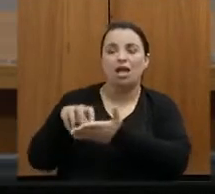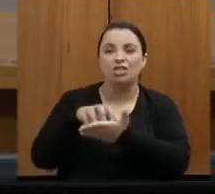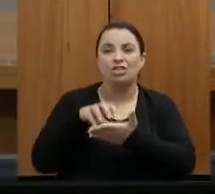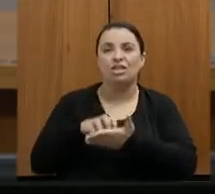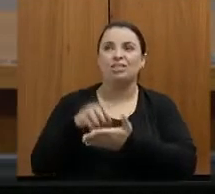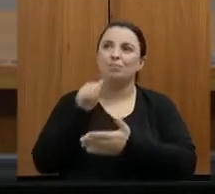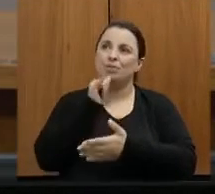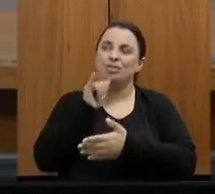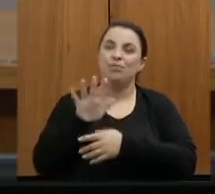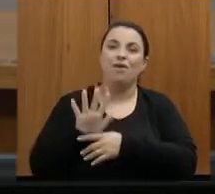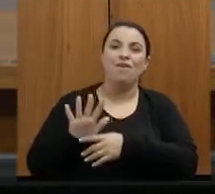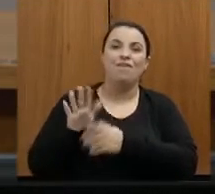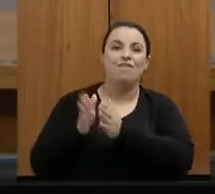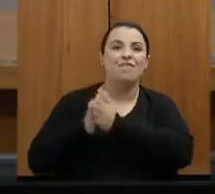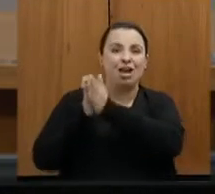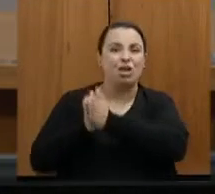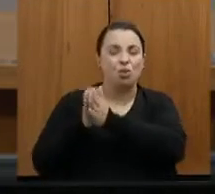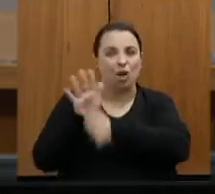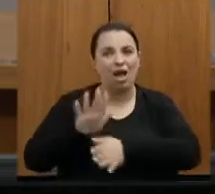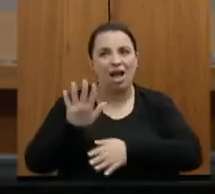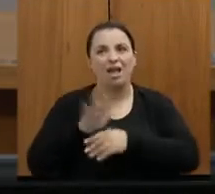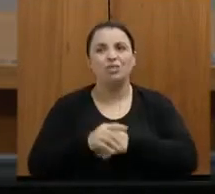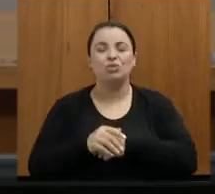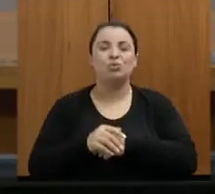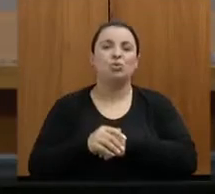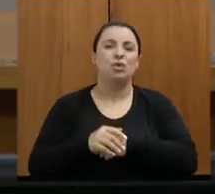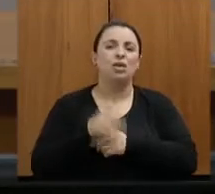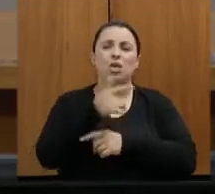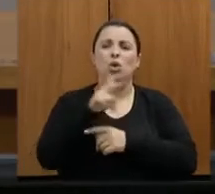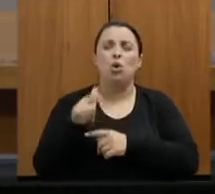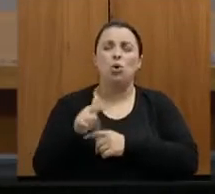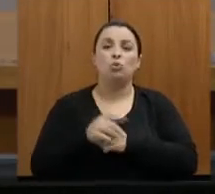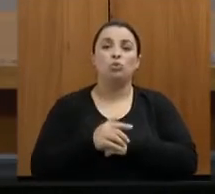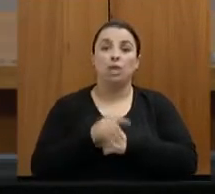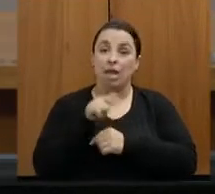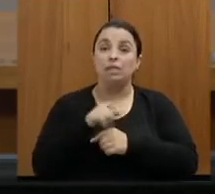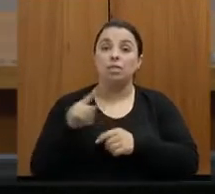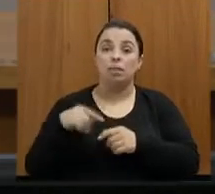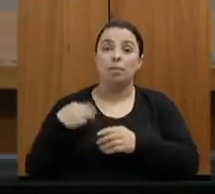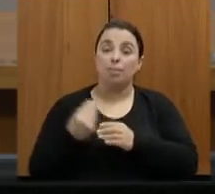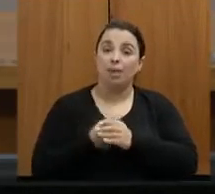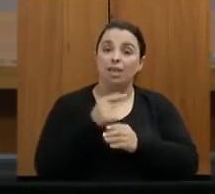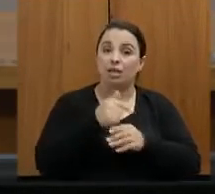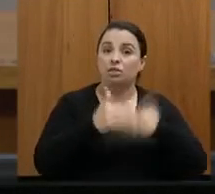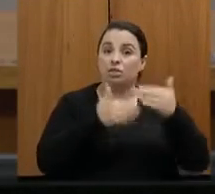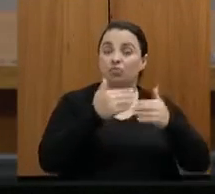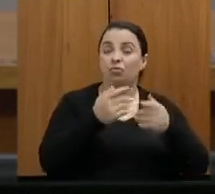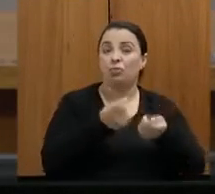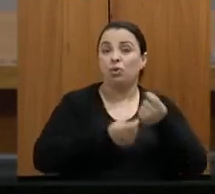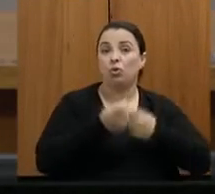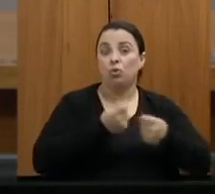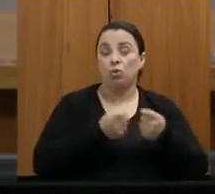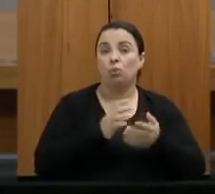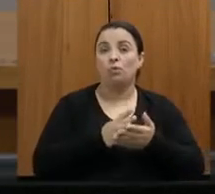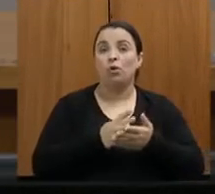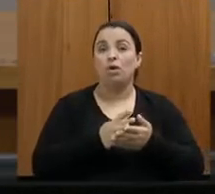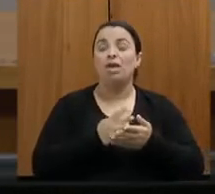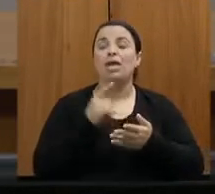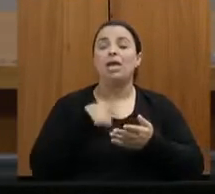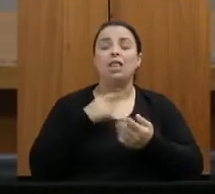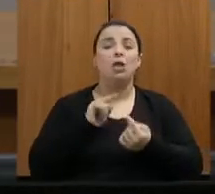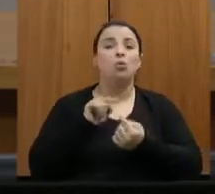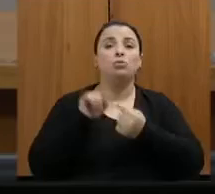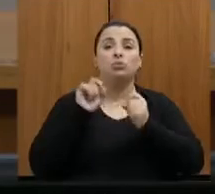Belo Horizonte fazem parte do Sistema de Desenvolvimento Econômico e tem como competência, assim como a sede, apoiar para que os municípios